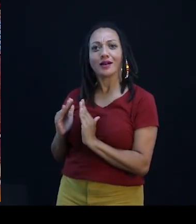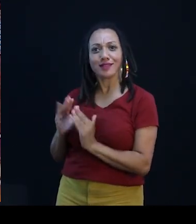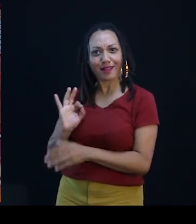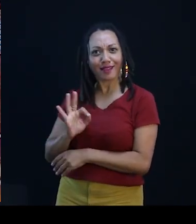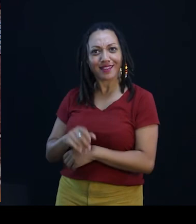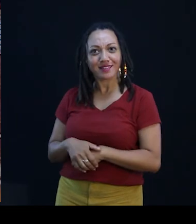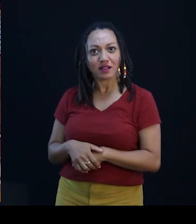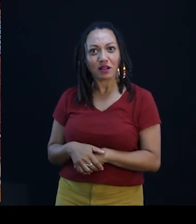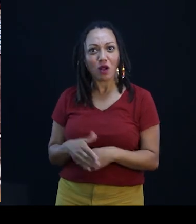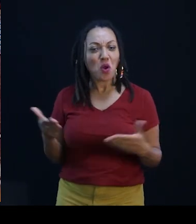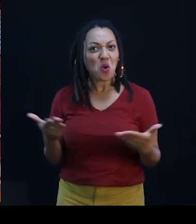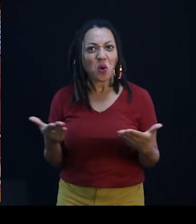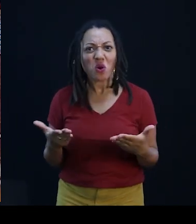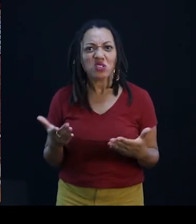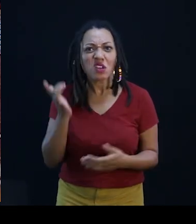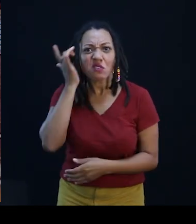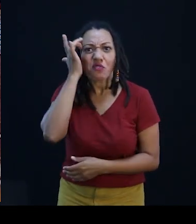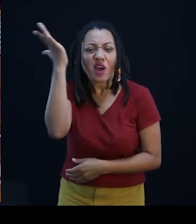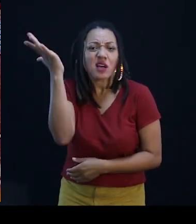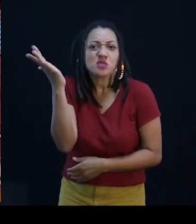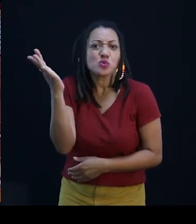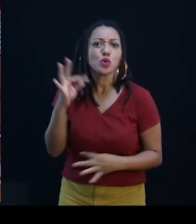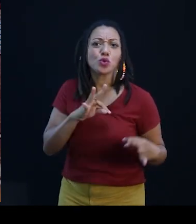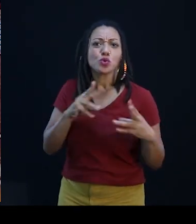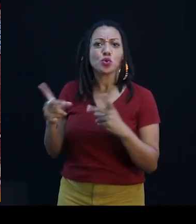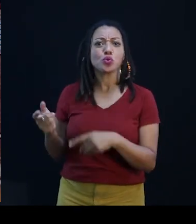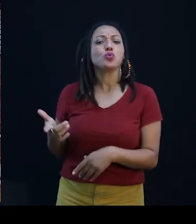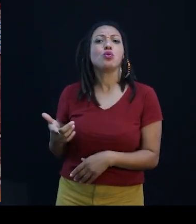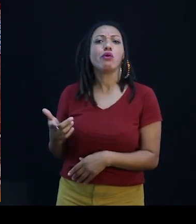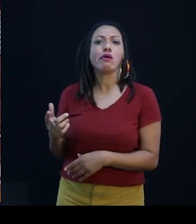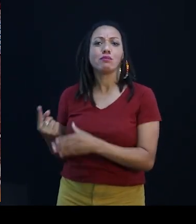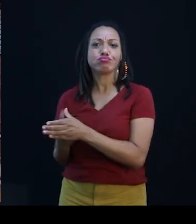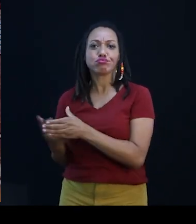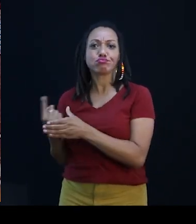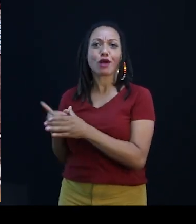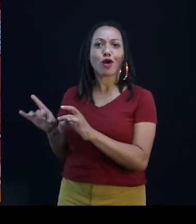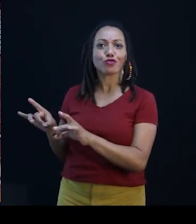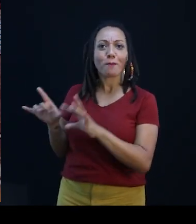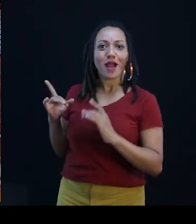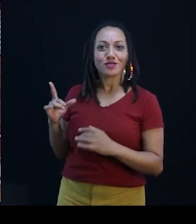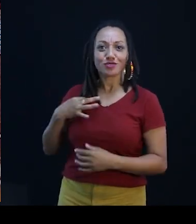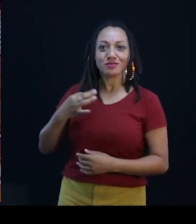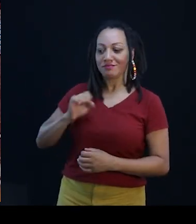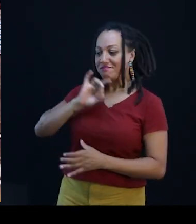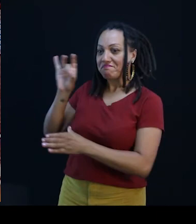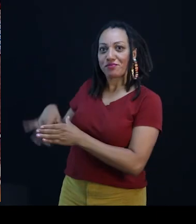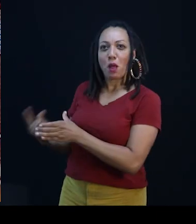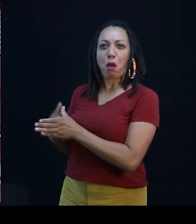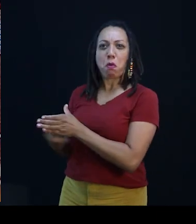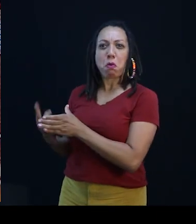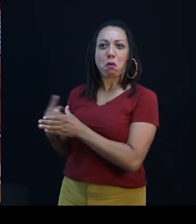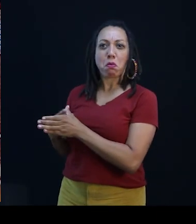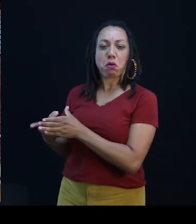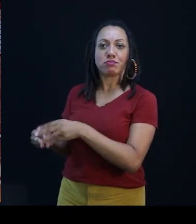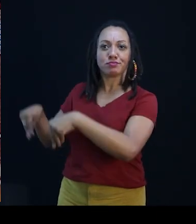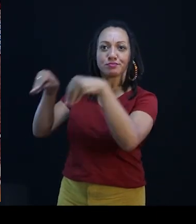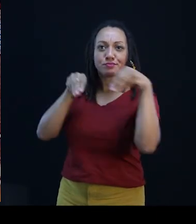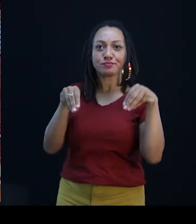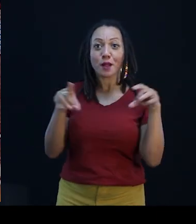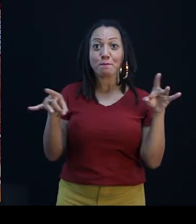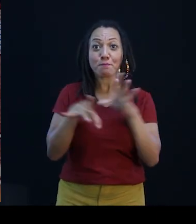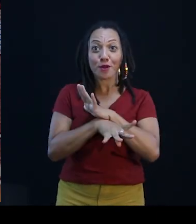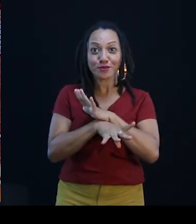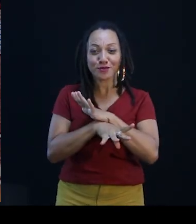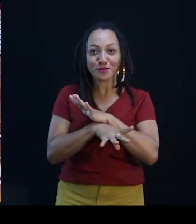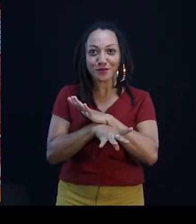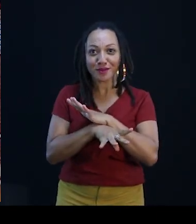gente mal lava a roupa, mal esfrega, mal torce, a máquina de lavar faz tudo isso pra gente. Mas eu acho que antigamente era mais legal, né? Porque em vez de ir lá e